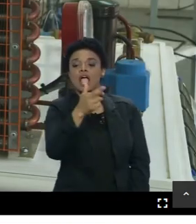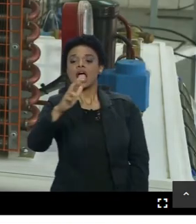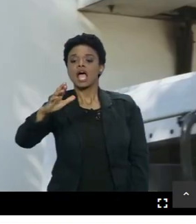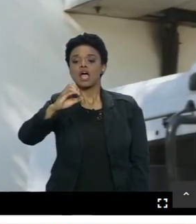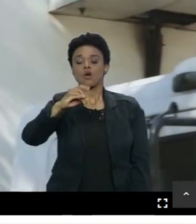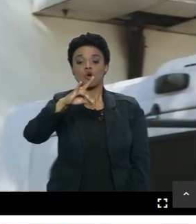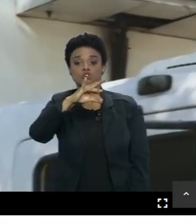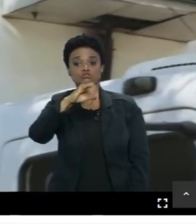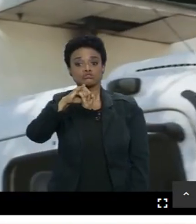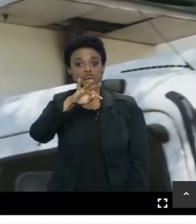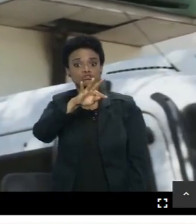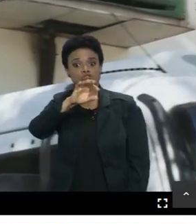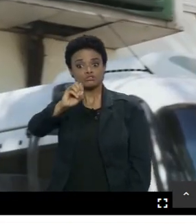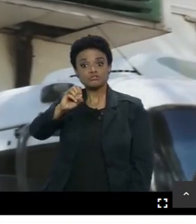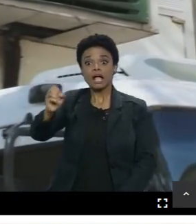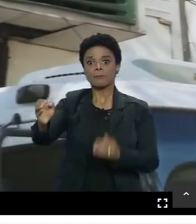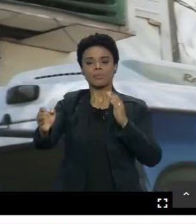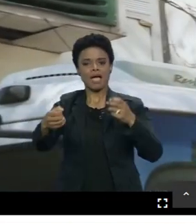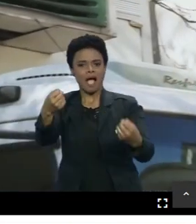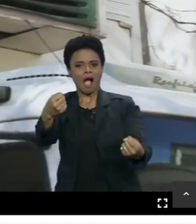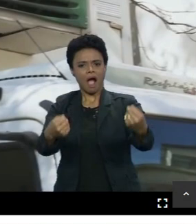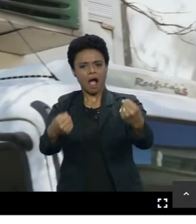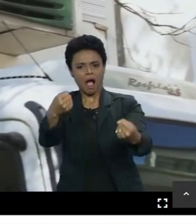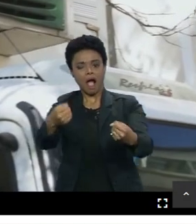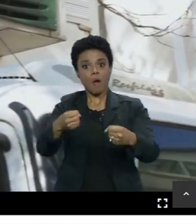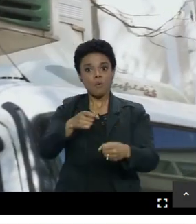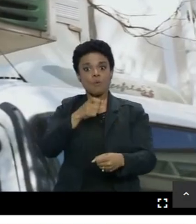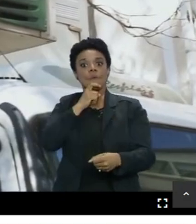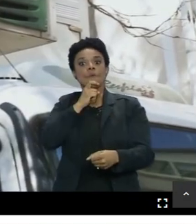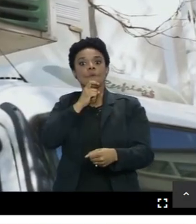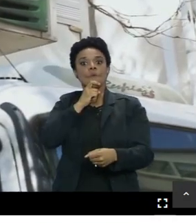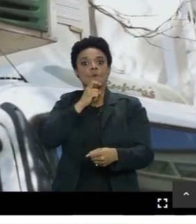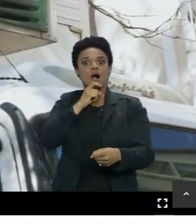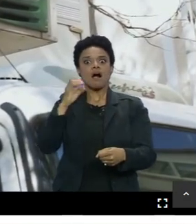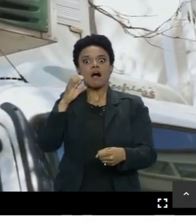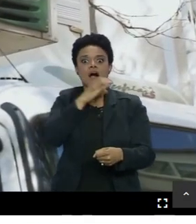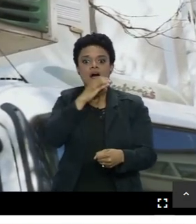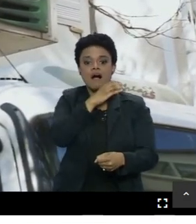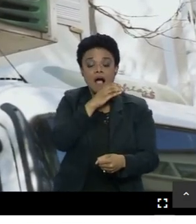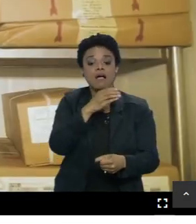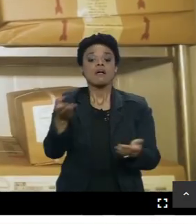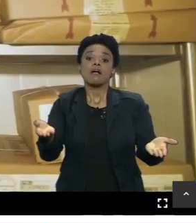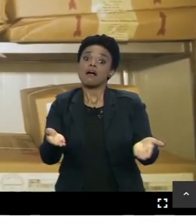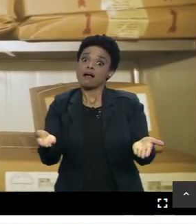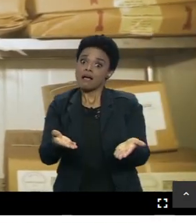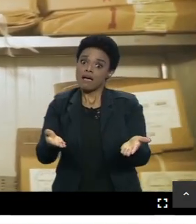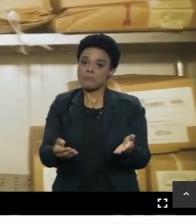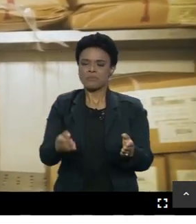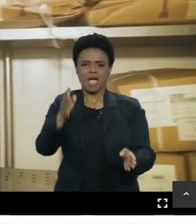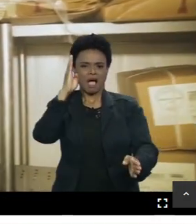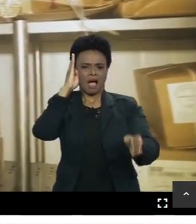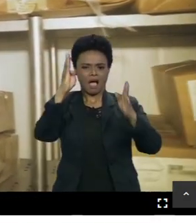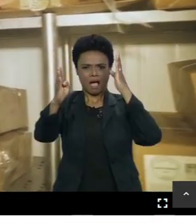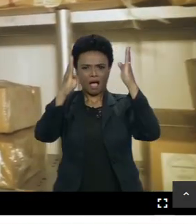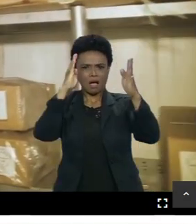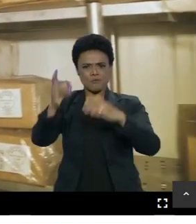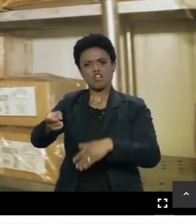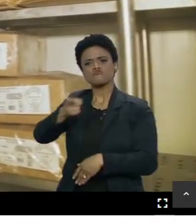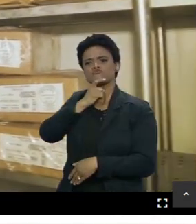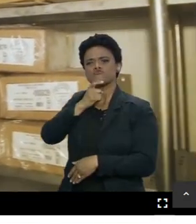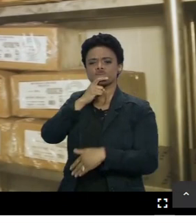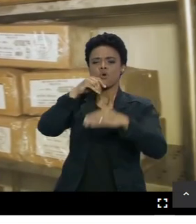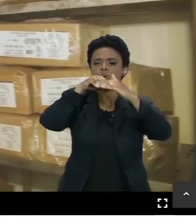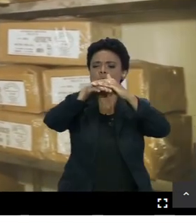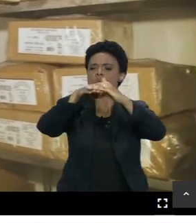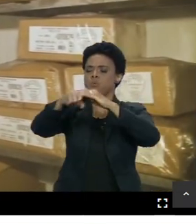próprio resfriamento do automóvel, nos caminhões frigoríficos que transportam os alimentos, nos restaurantes industriais que